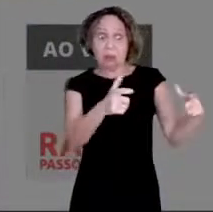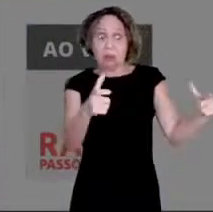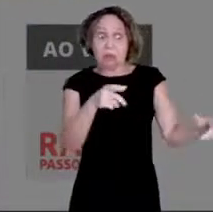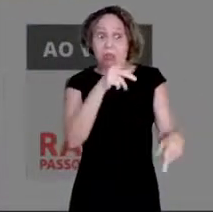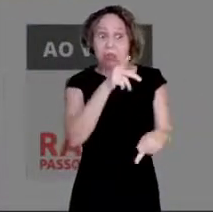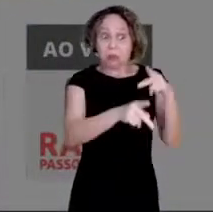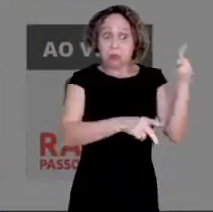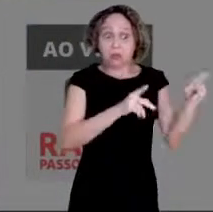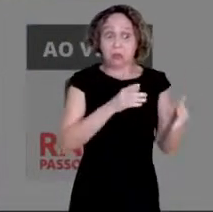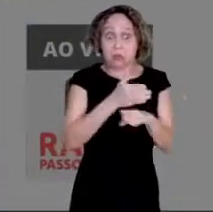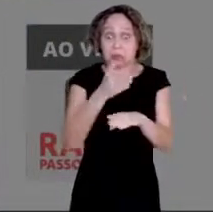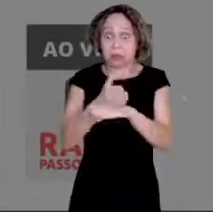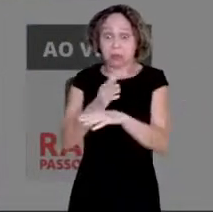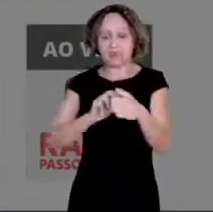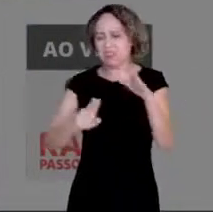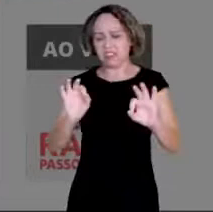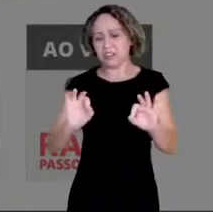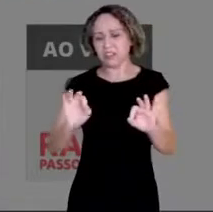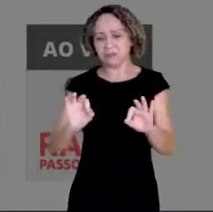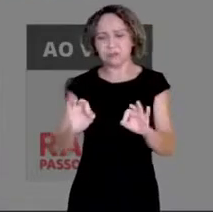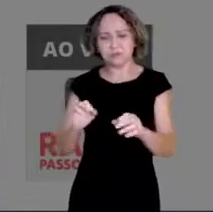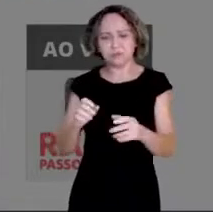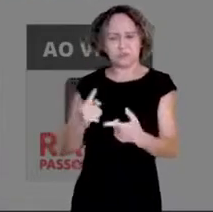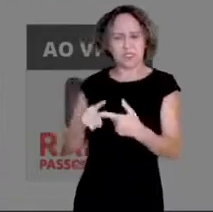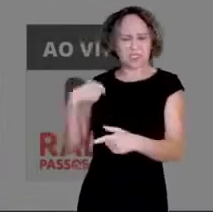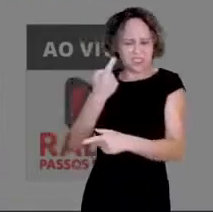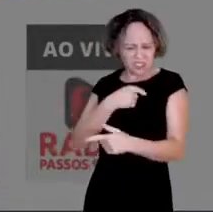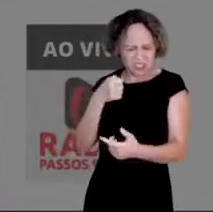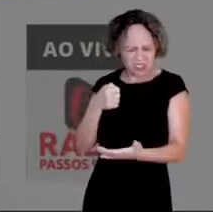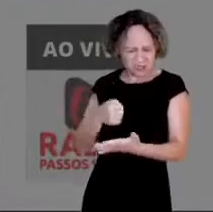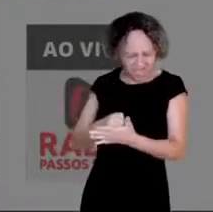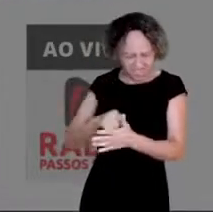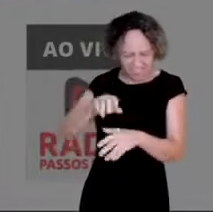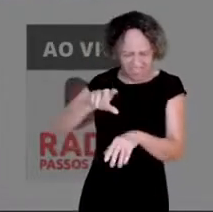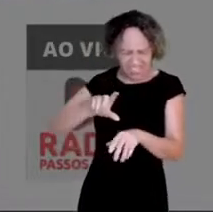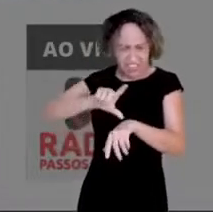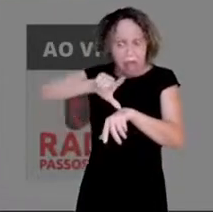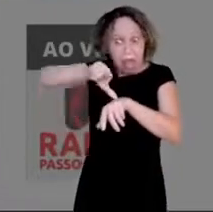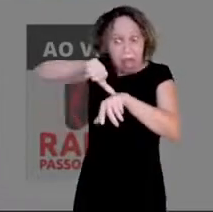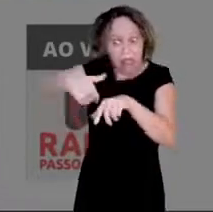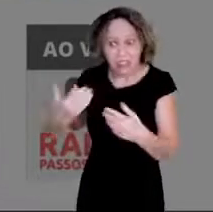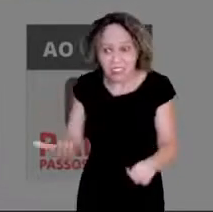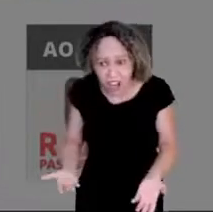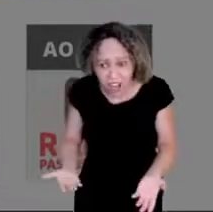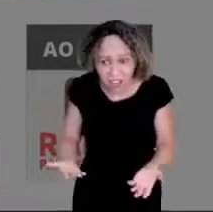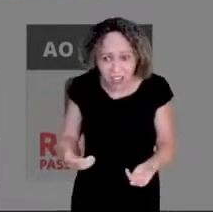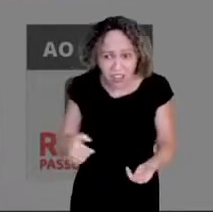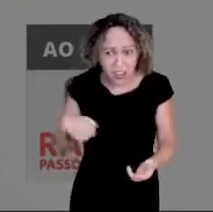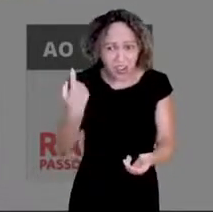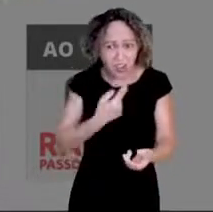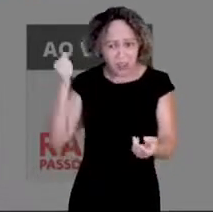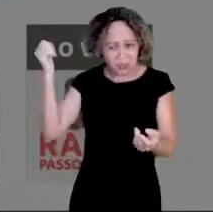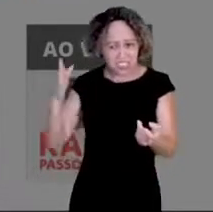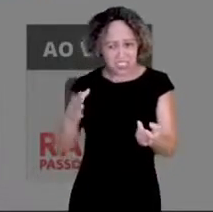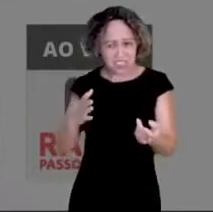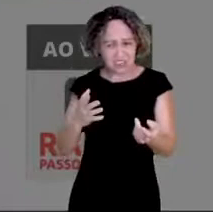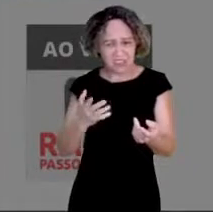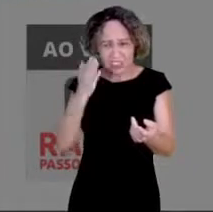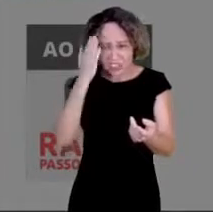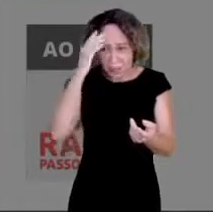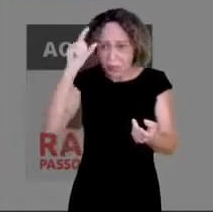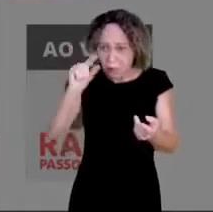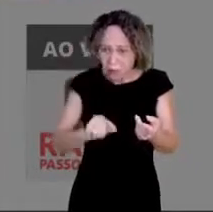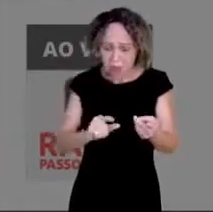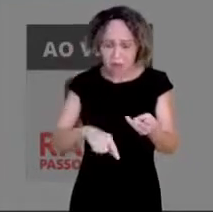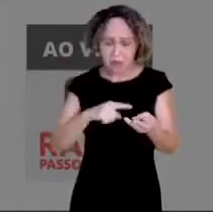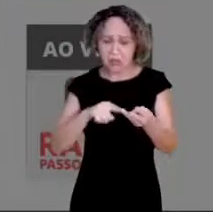Juarez, falar, e Mário, falar para os mineiros. Juscelino Kubitschek, que é tido como um grande presidente, uma pessoa